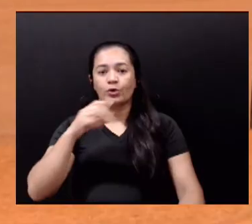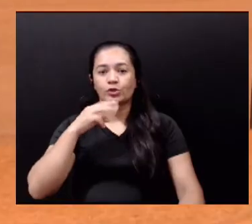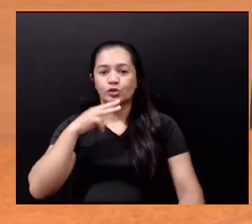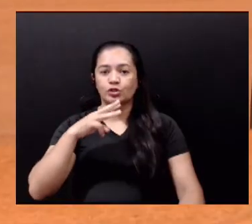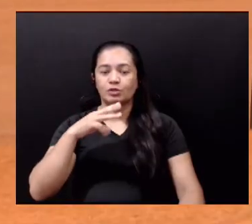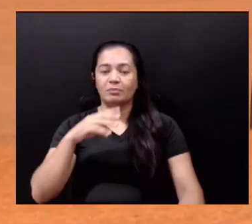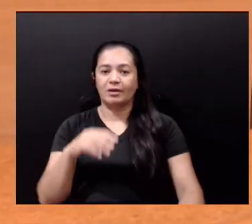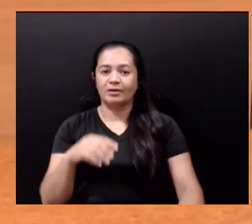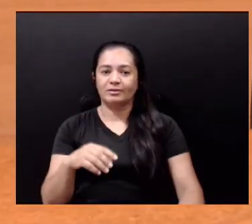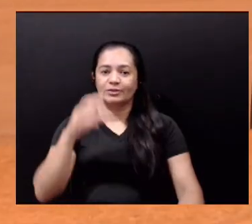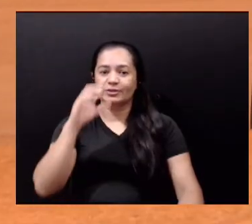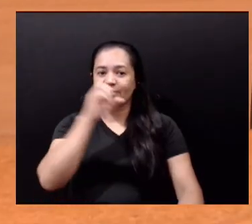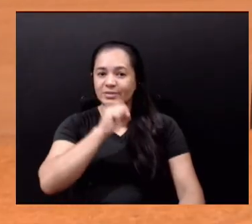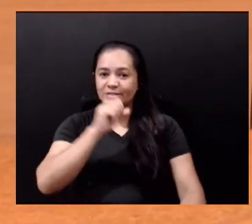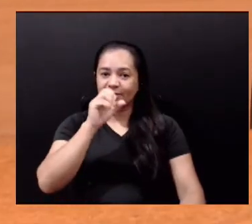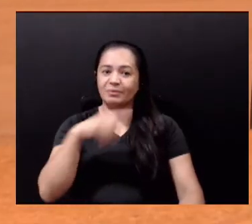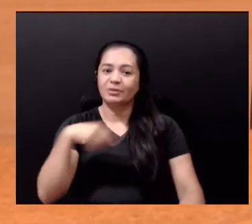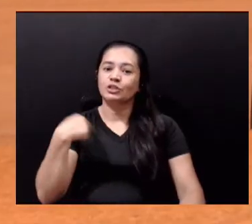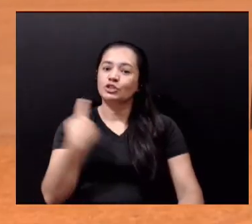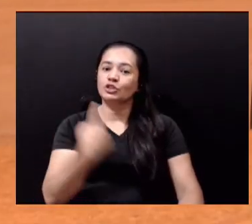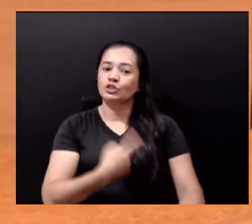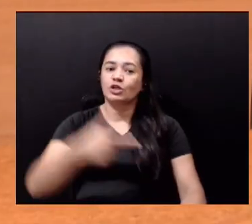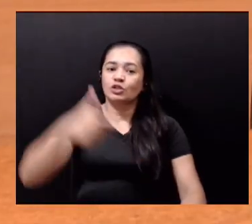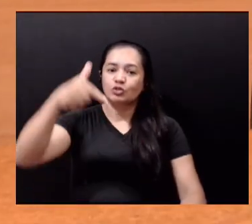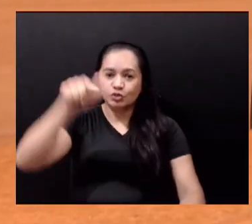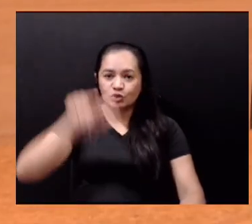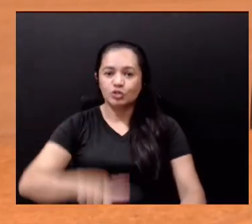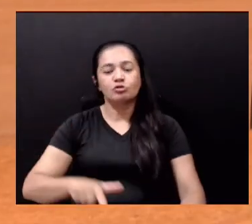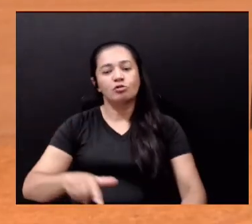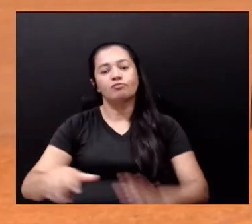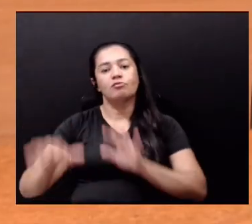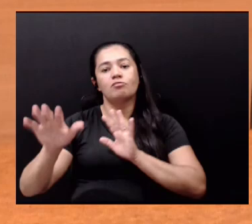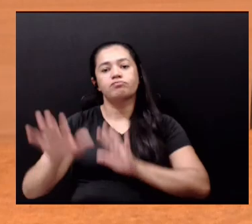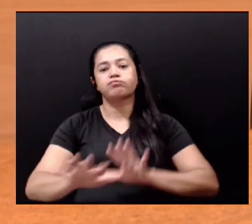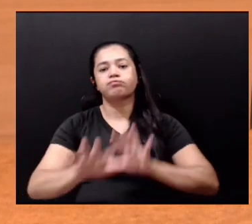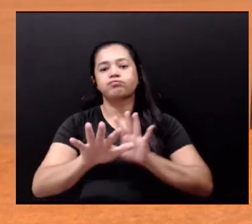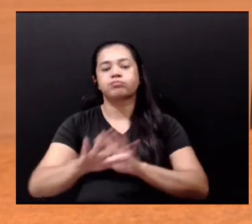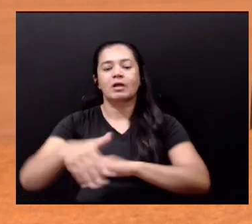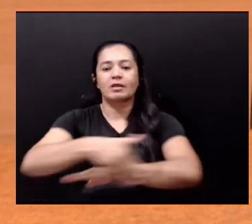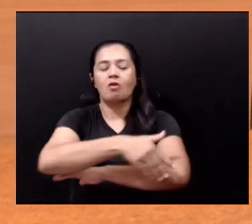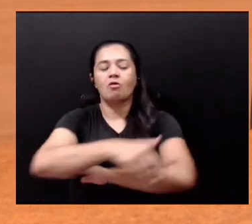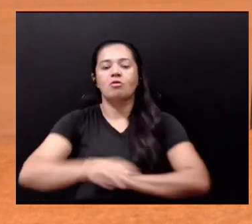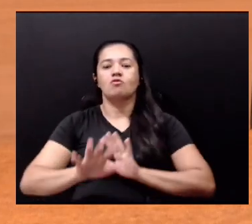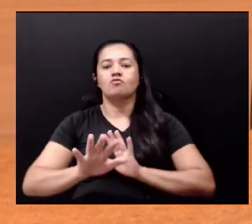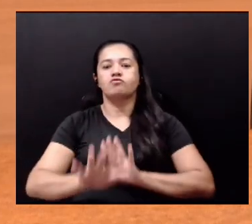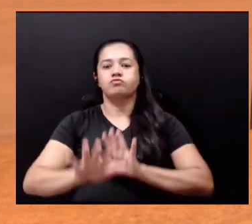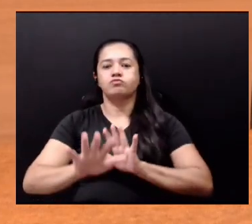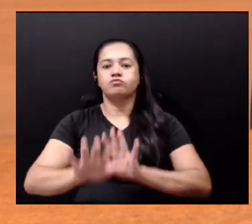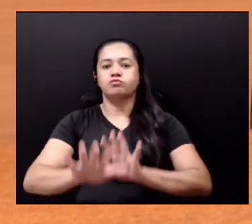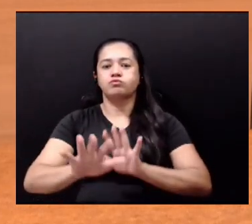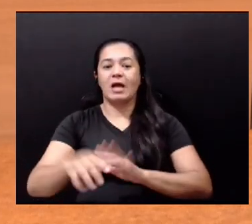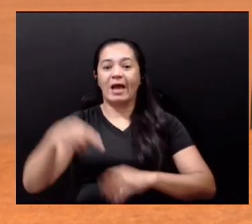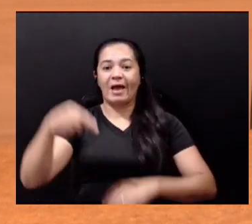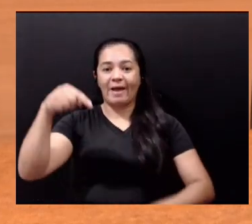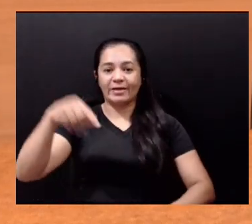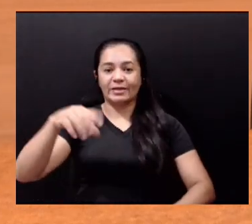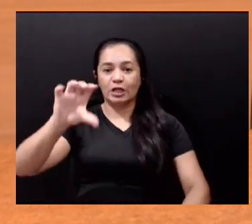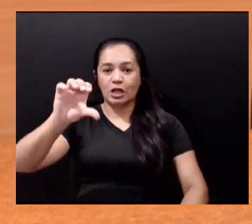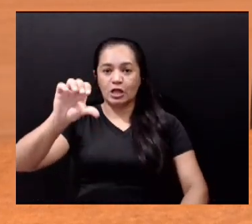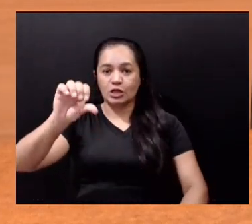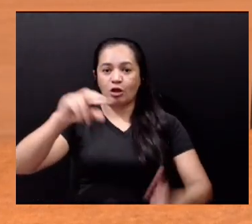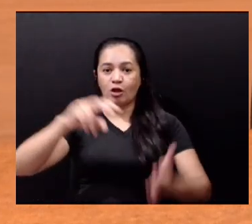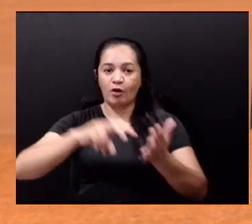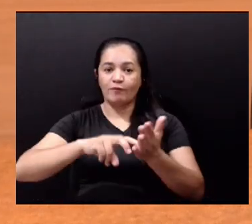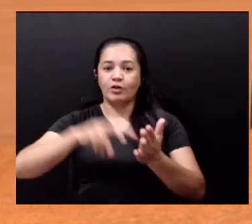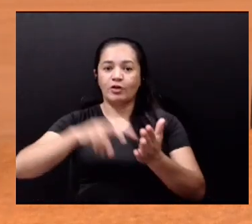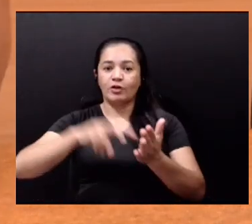novo para a rua. Todo ano a gente está na rua e aqui em Campinas vai ser às 9h da manhã no Largo do Rosário.